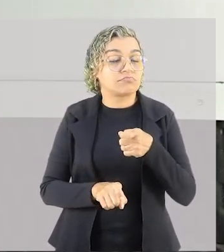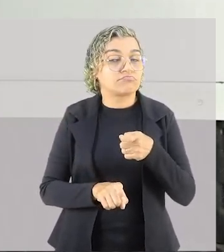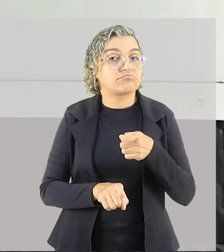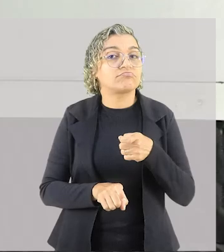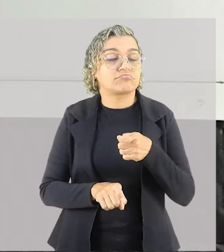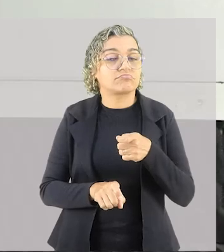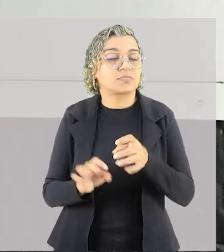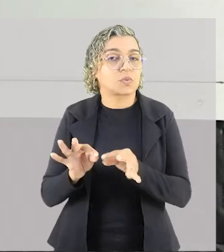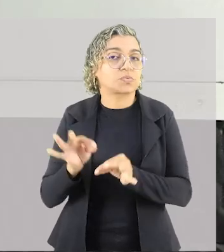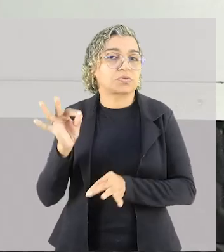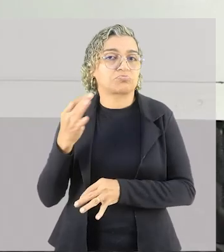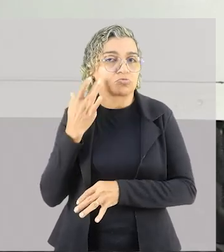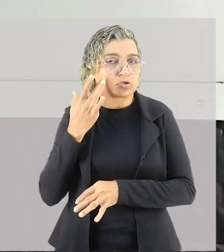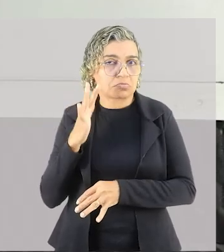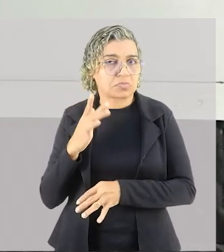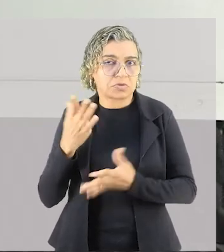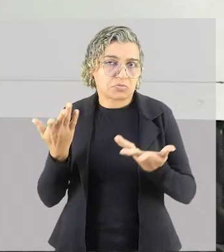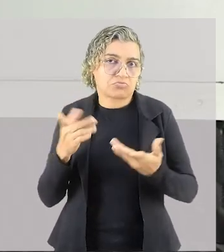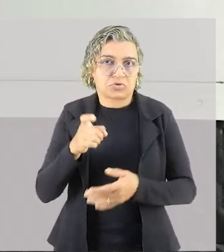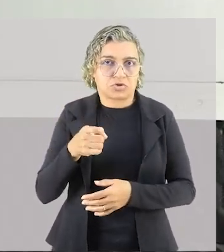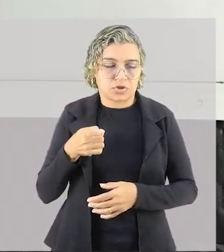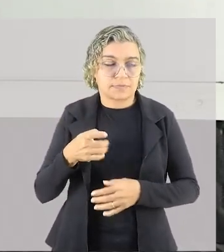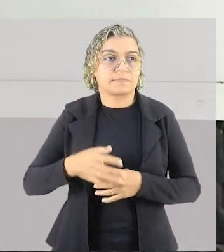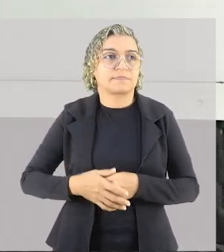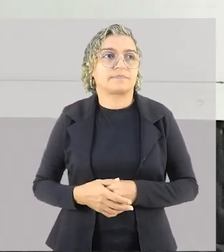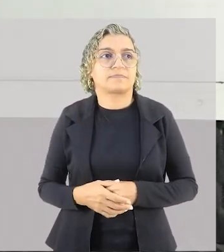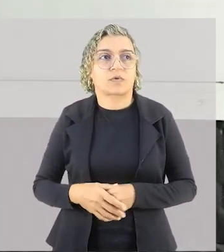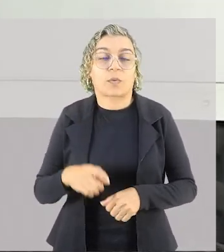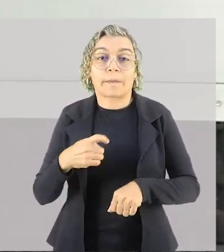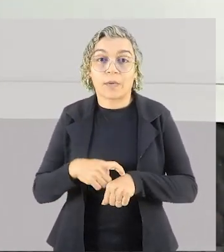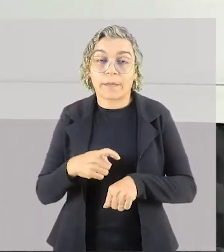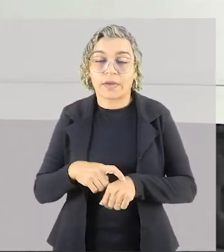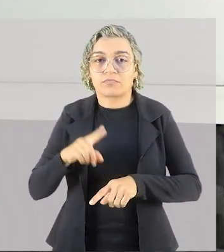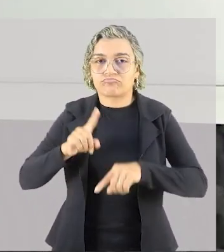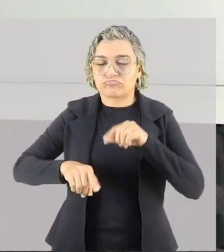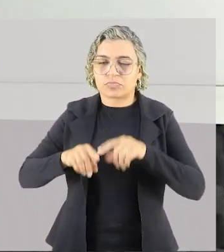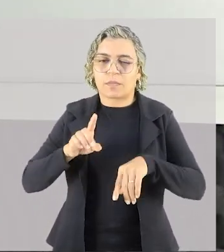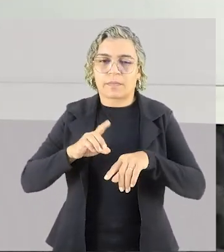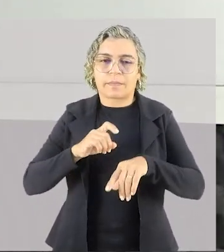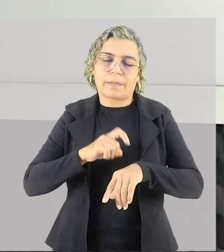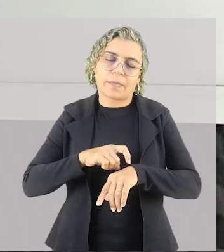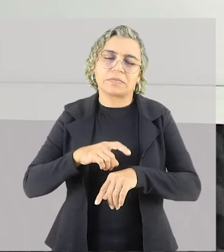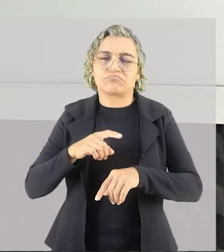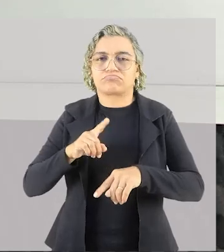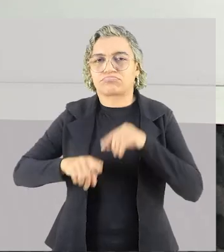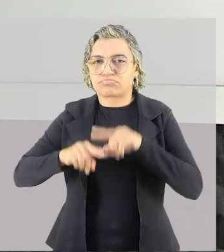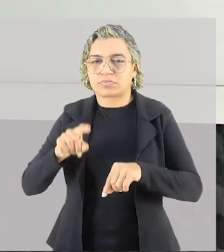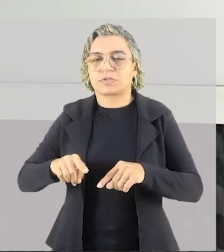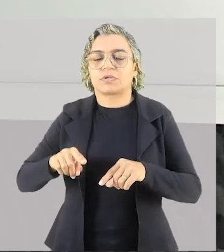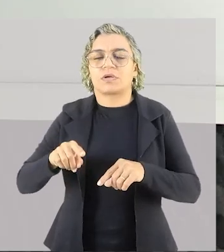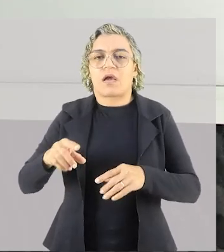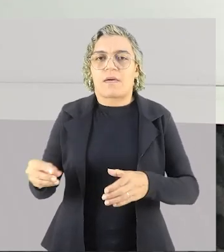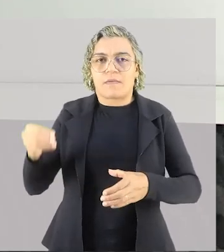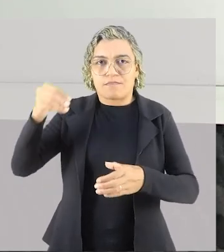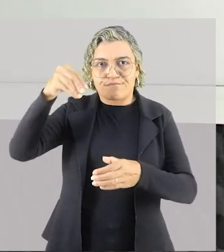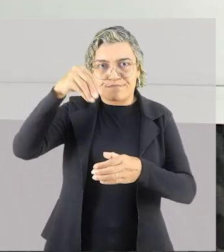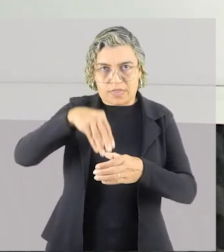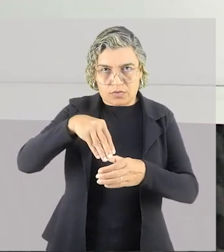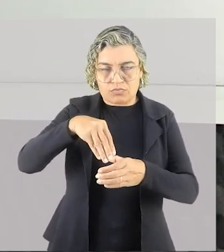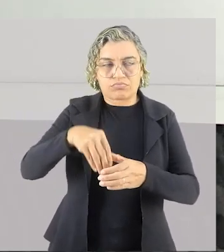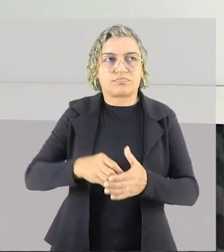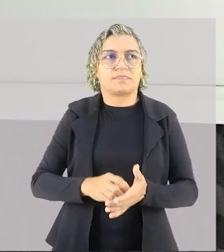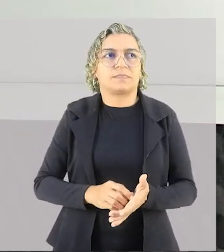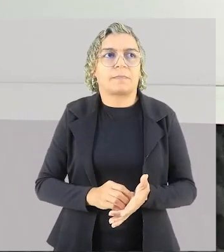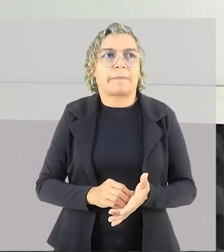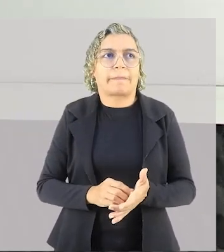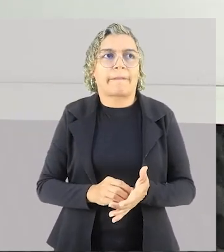certo? Uma altura X. Quando ele jogou o objeto, né, uma malinha aqui, um objetozinho, esse objeto